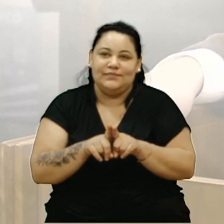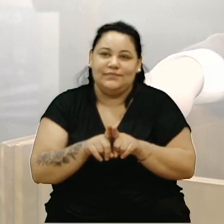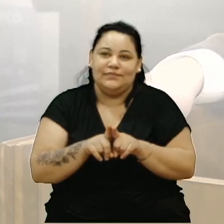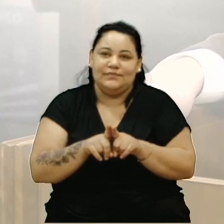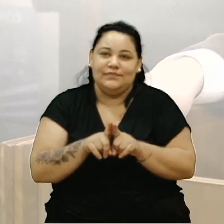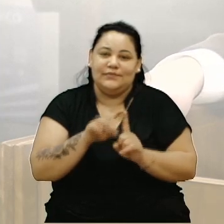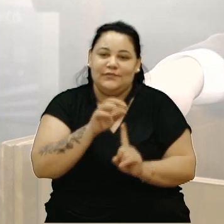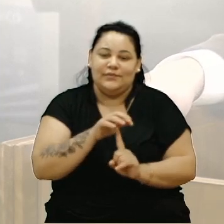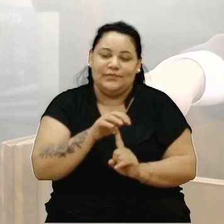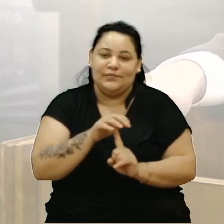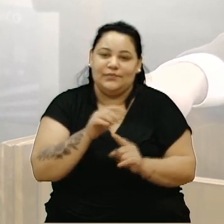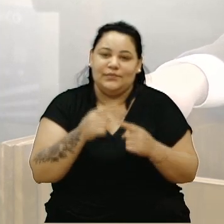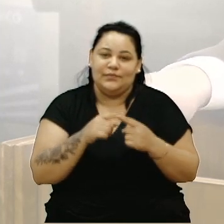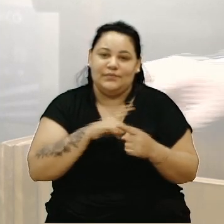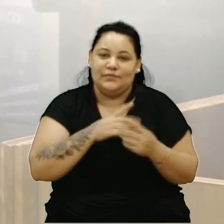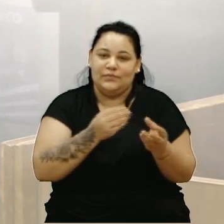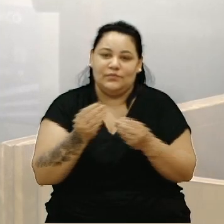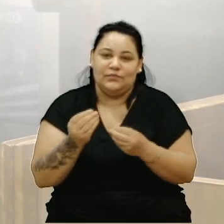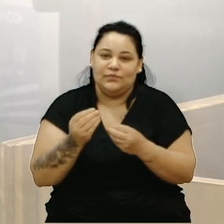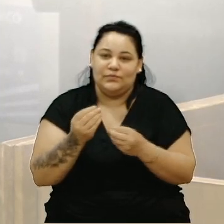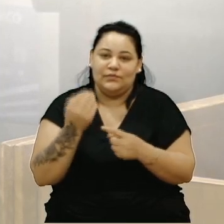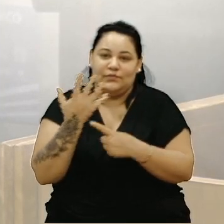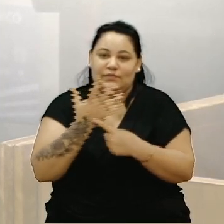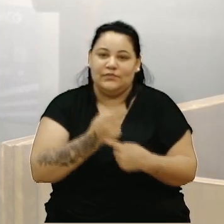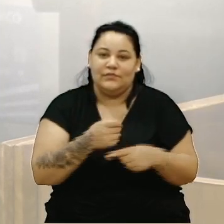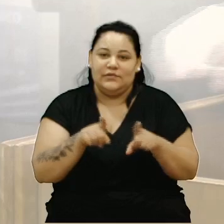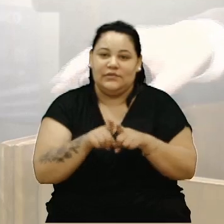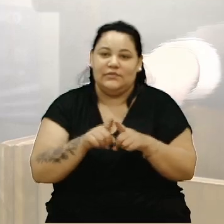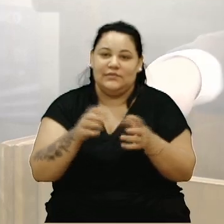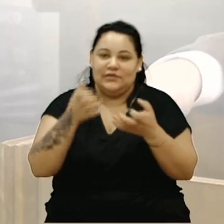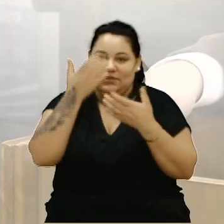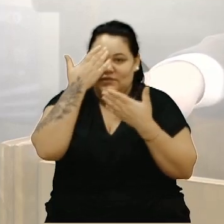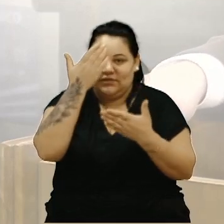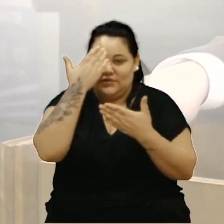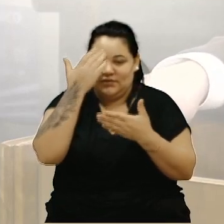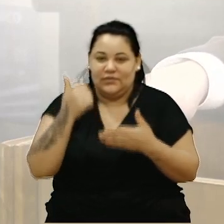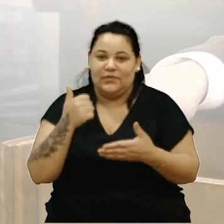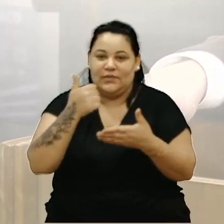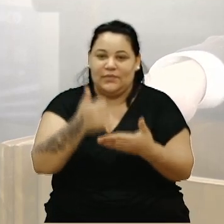verdadeiros artistas. E aqui também agradecer, né, o apoio da